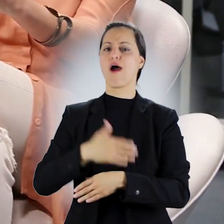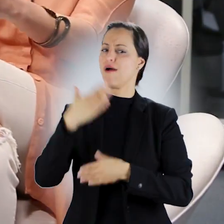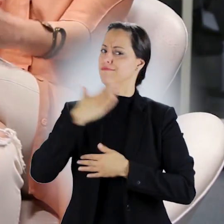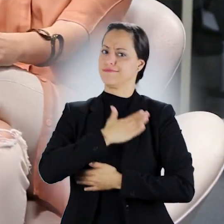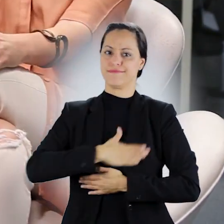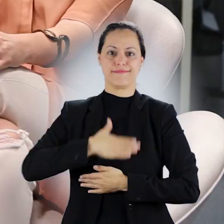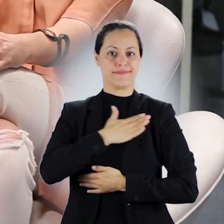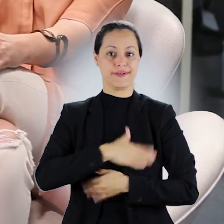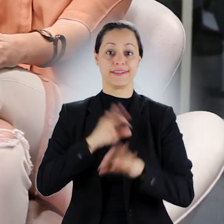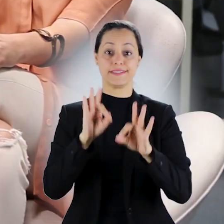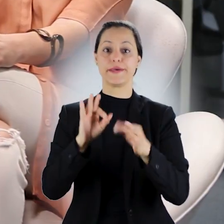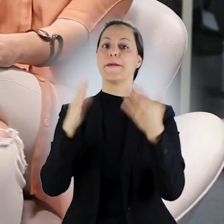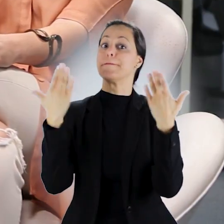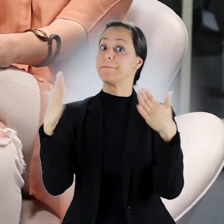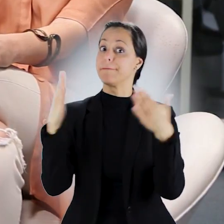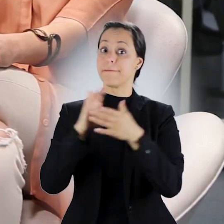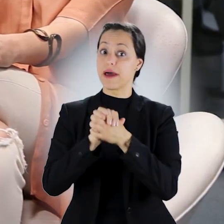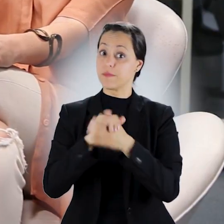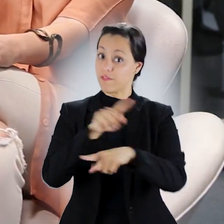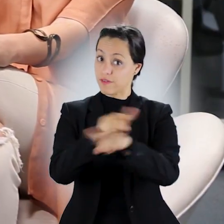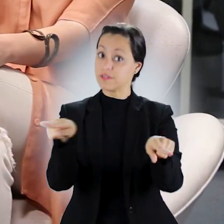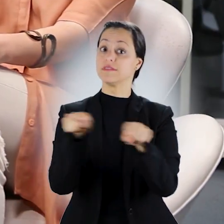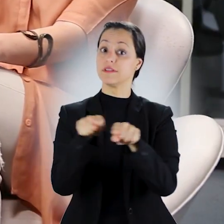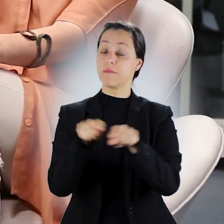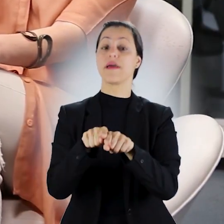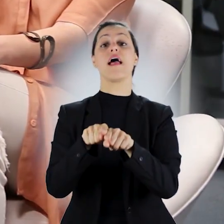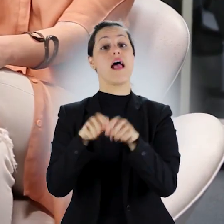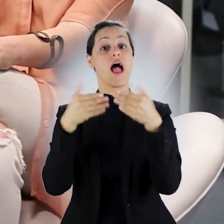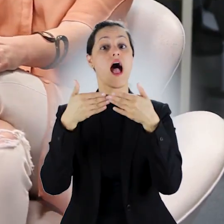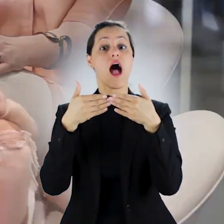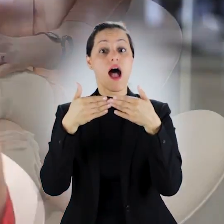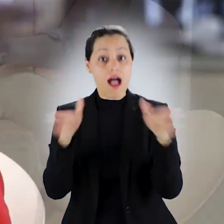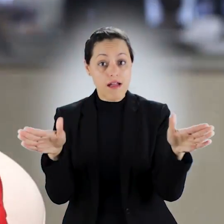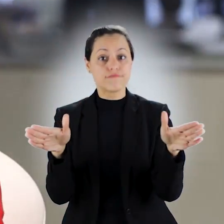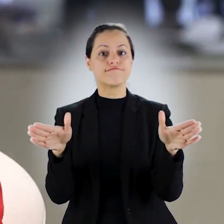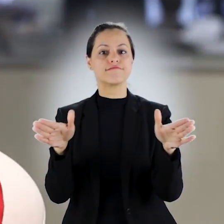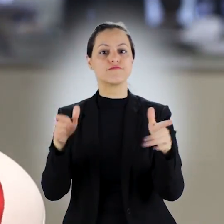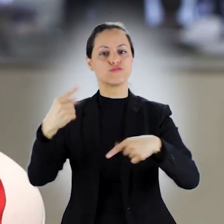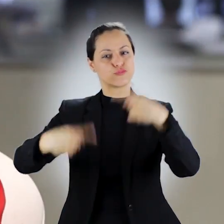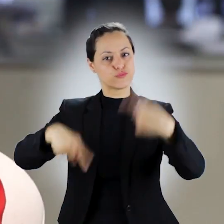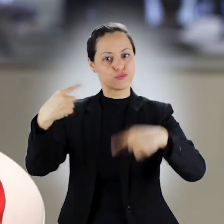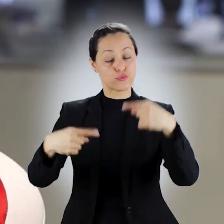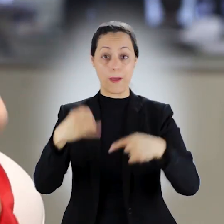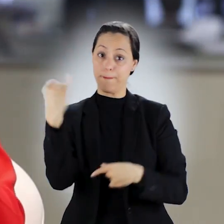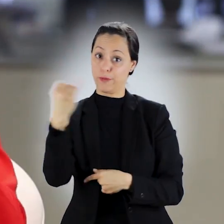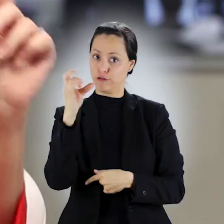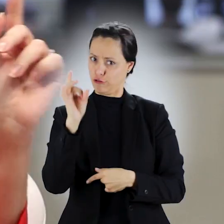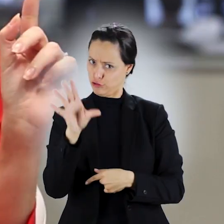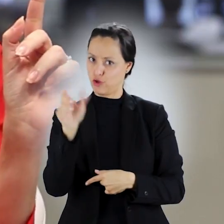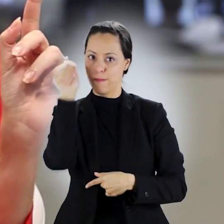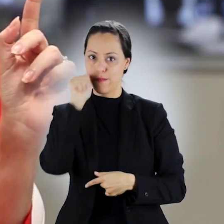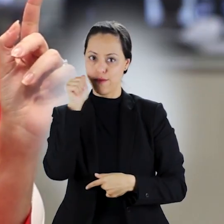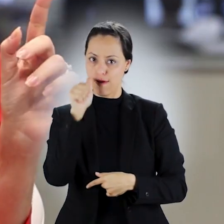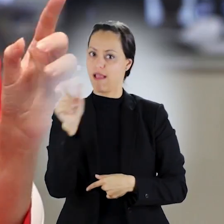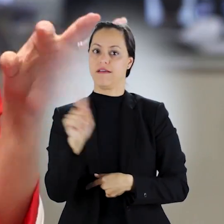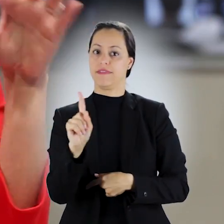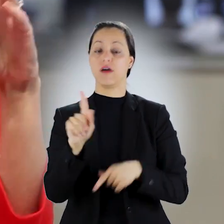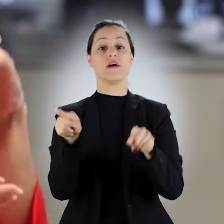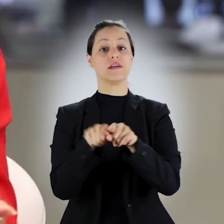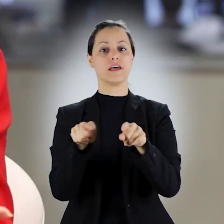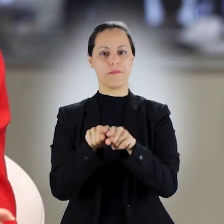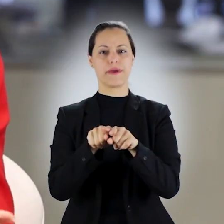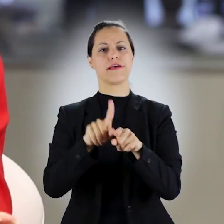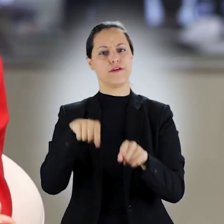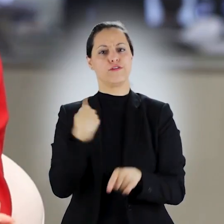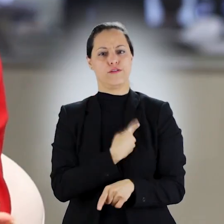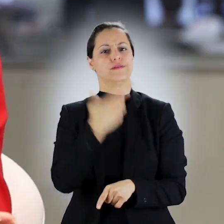obrigada. Foi todo nosso. Foi todo parabéns nosso. A vocês também por abrirem esse espaço, que eu acho que é realmente muito importante. Não só para a mulher, porque acredito